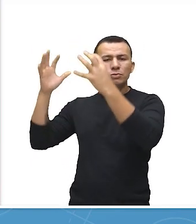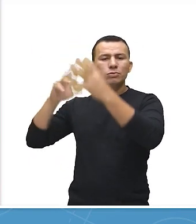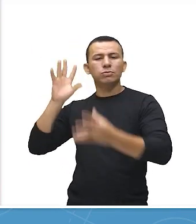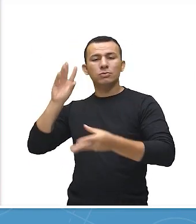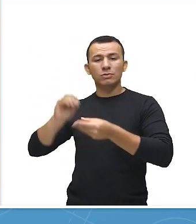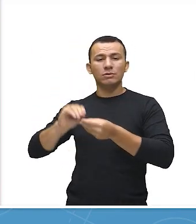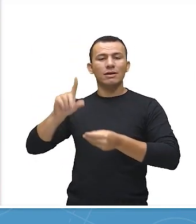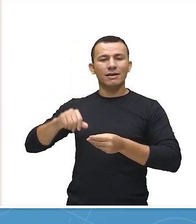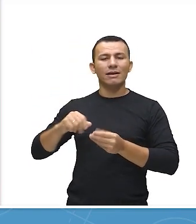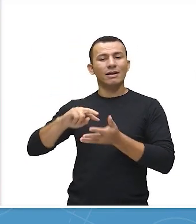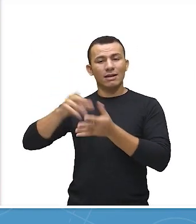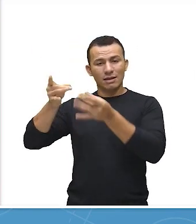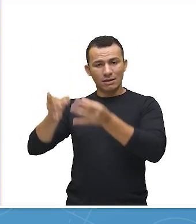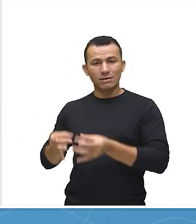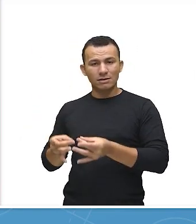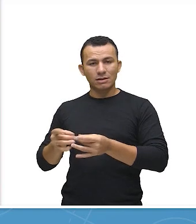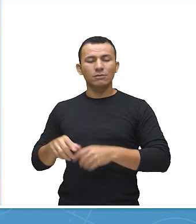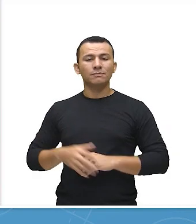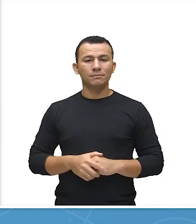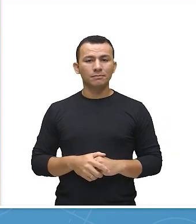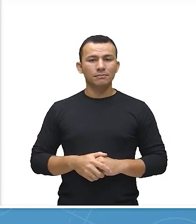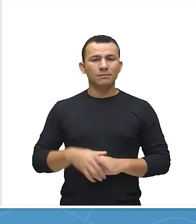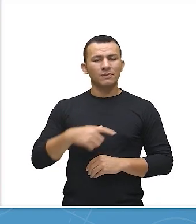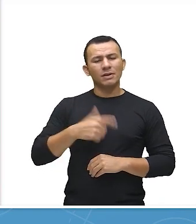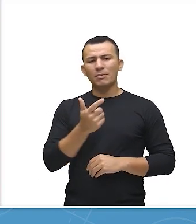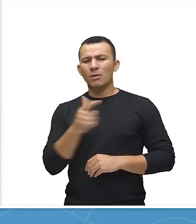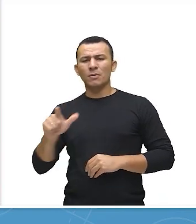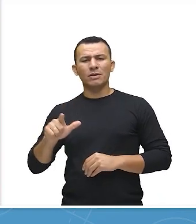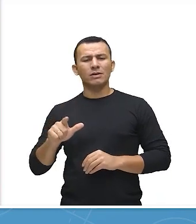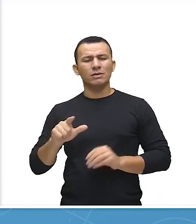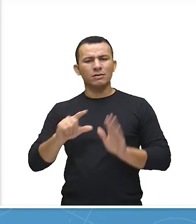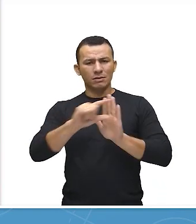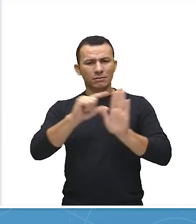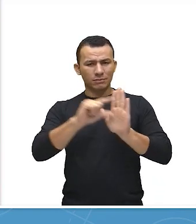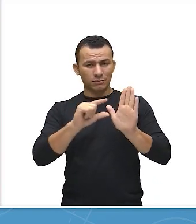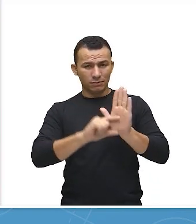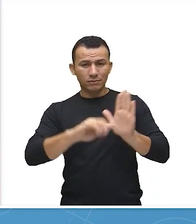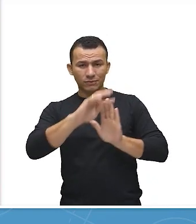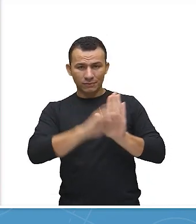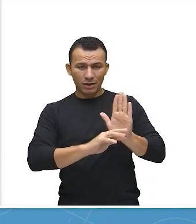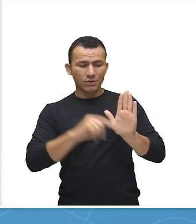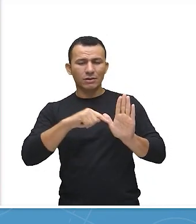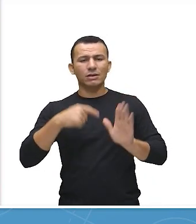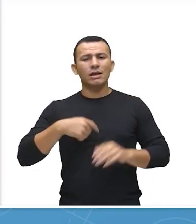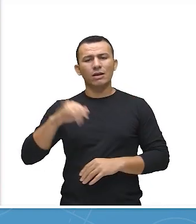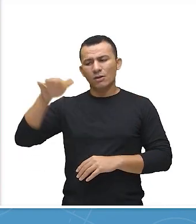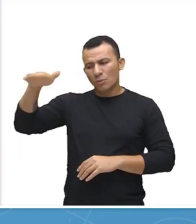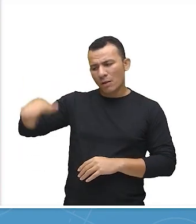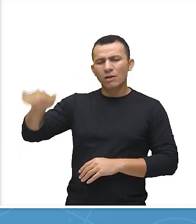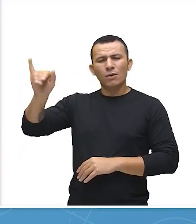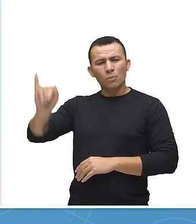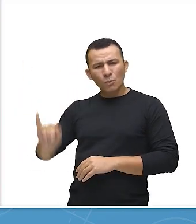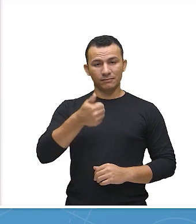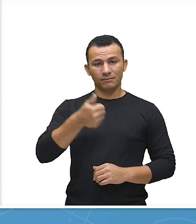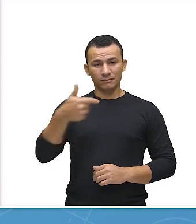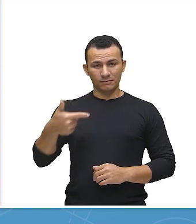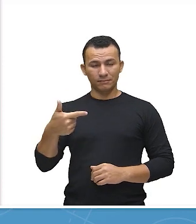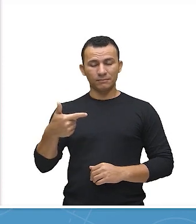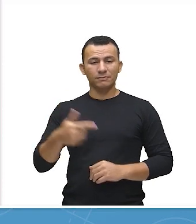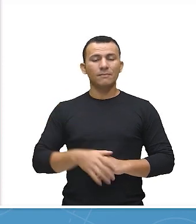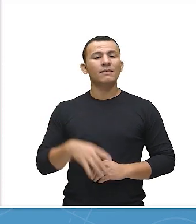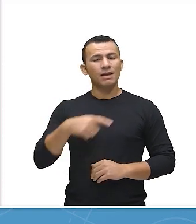texto, há a predominância da descrição, como mostra em outras partes do texto, né? Quando ele diz que ela é baixa e magra, sua pele, né? Ele vai dizer como